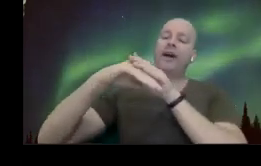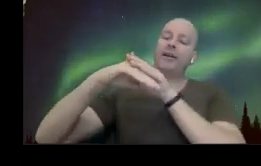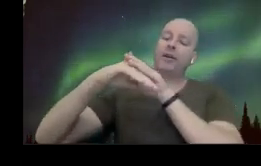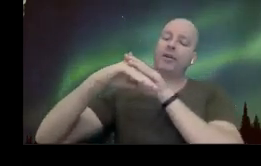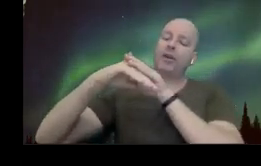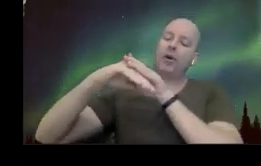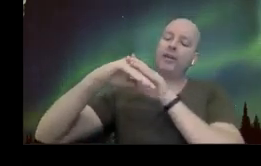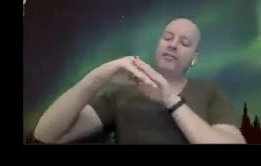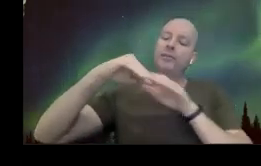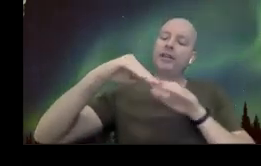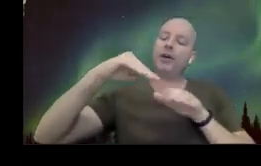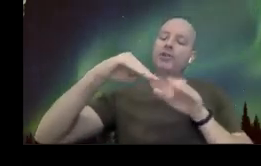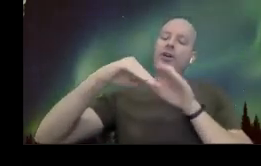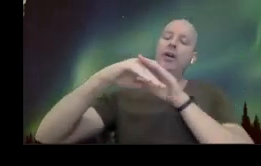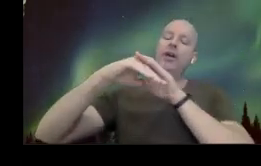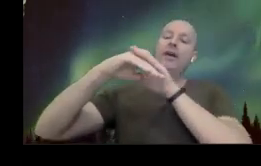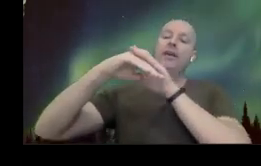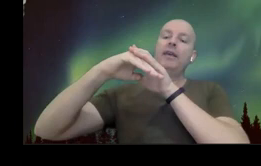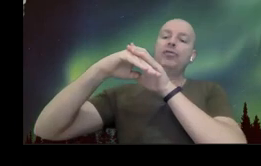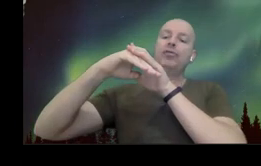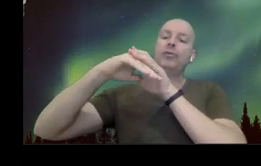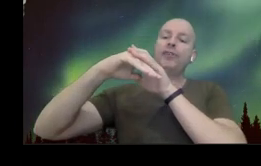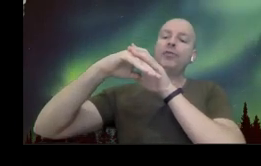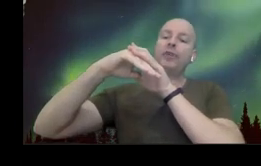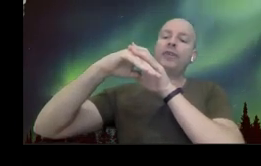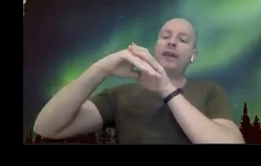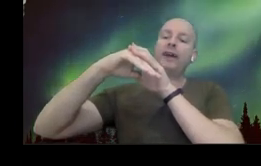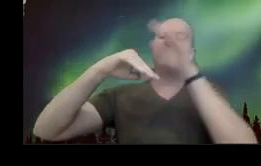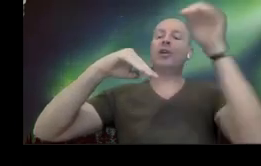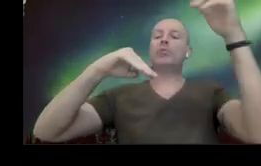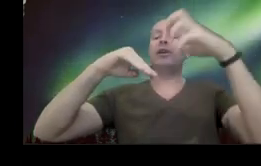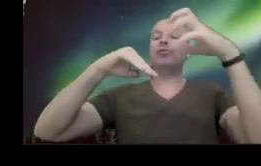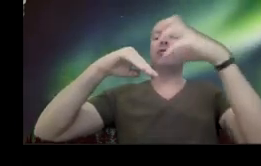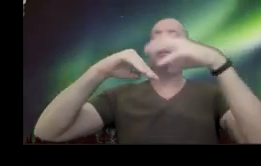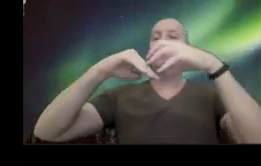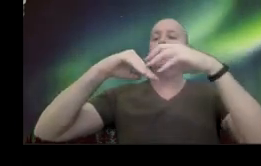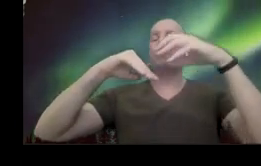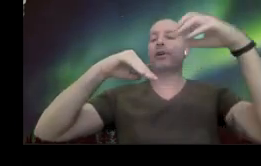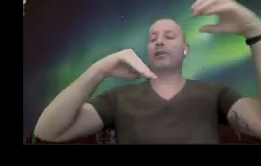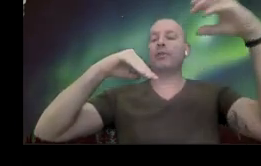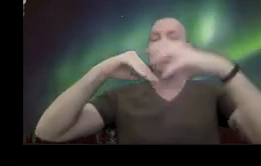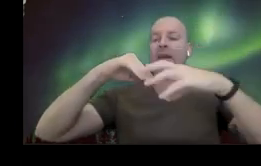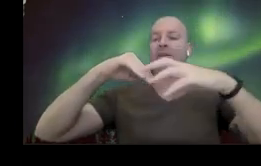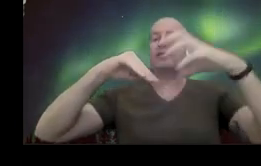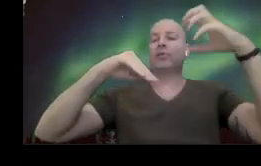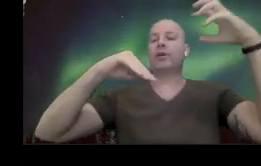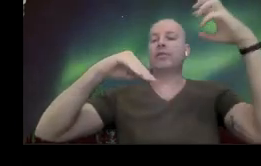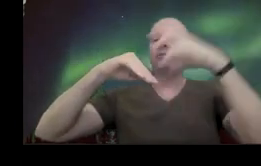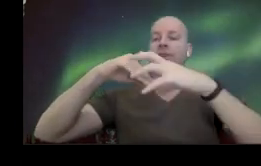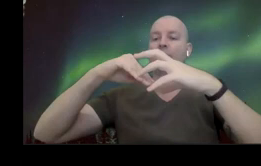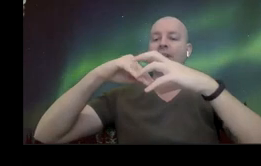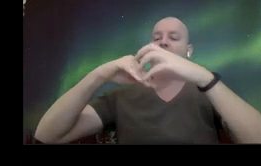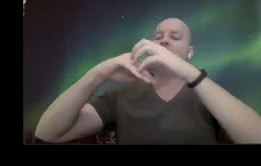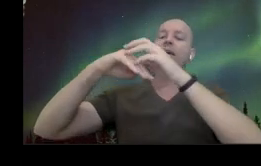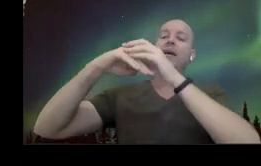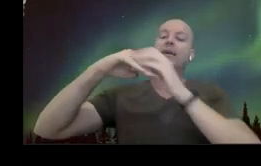terra que corre em cima da rocha. E isso faz com que a terra, que não tem sustentação, porque não tem raiz segurando,